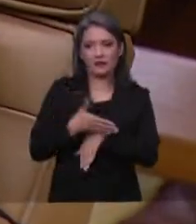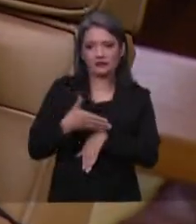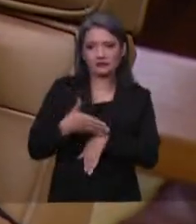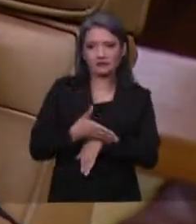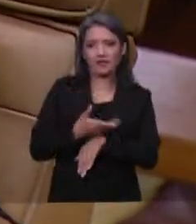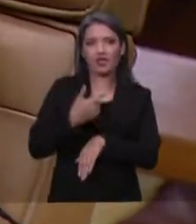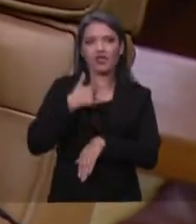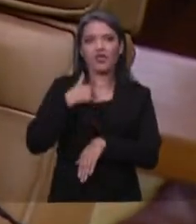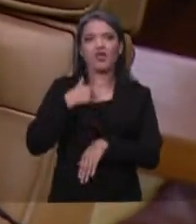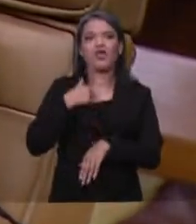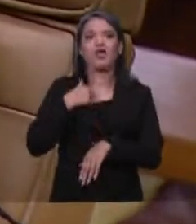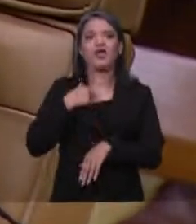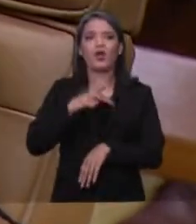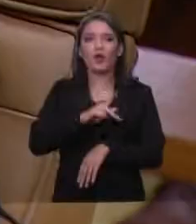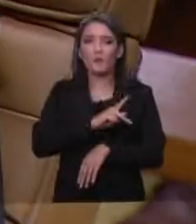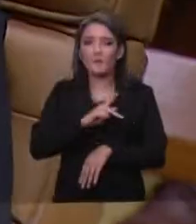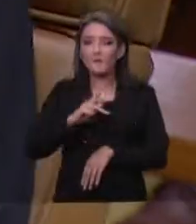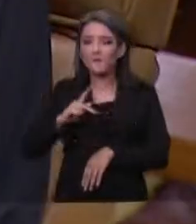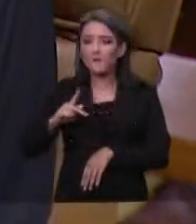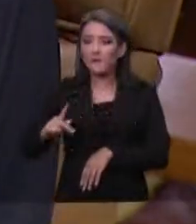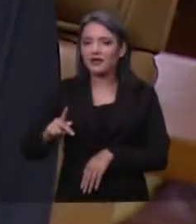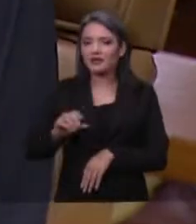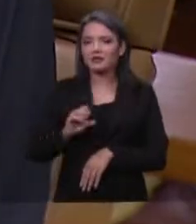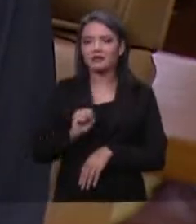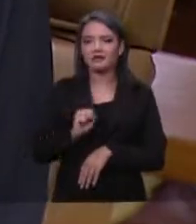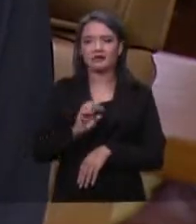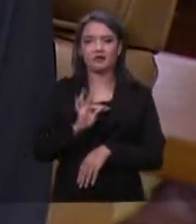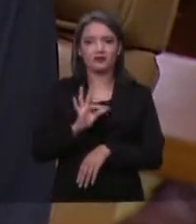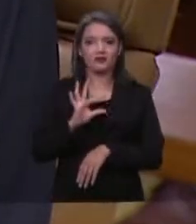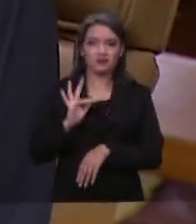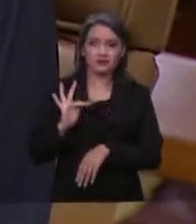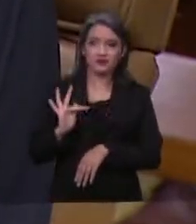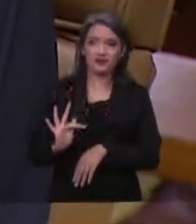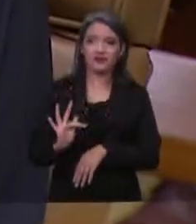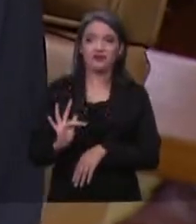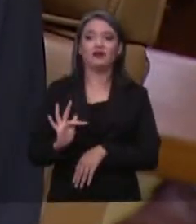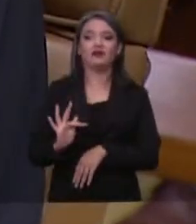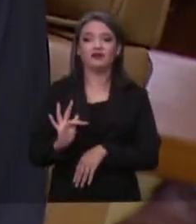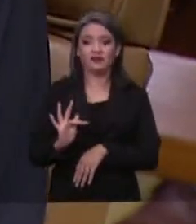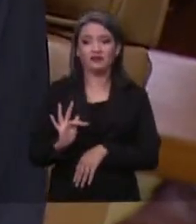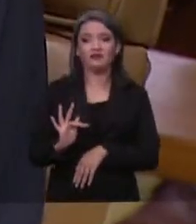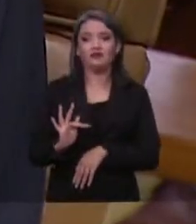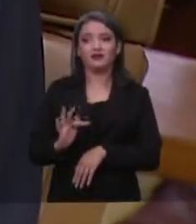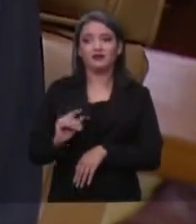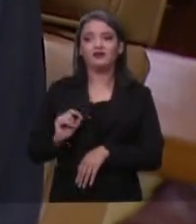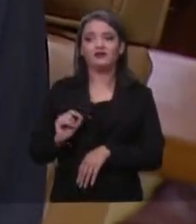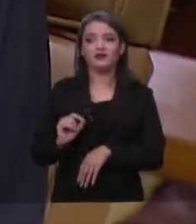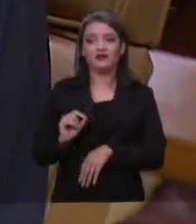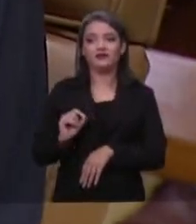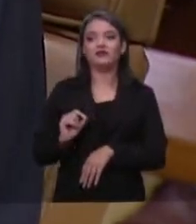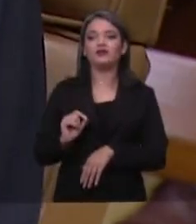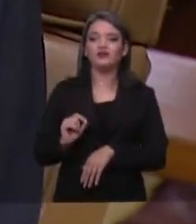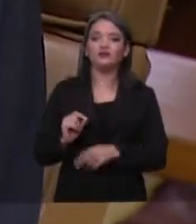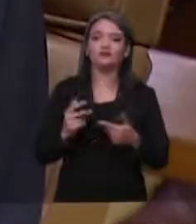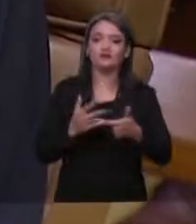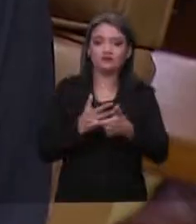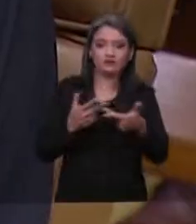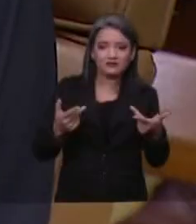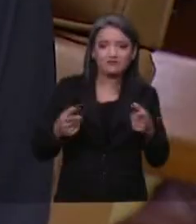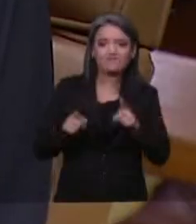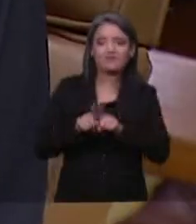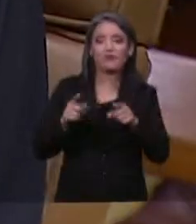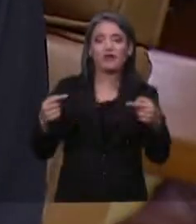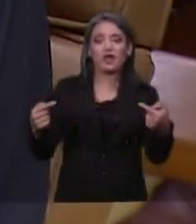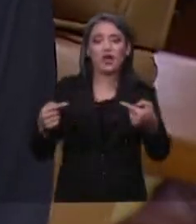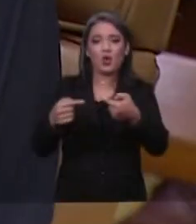de presidente do Supremo Federal uma espécie de, manifestação contra esse ambiente que